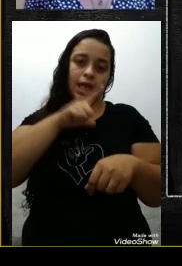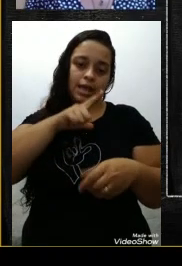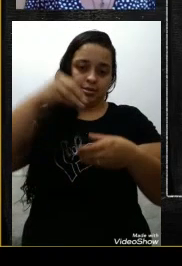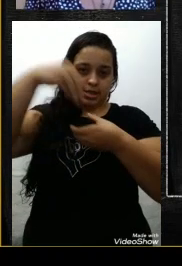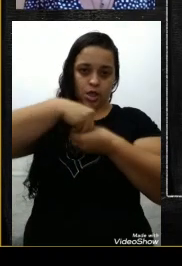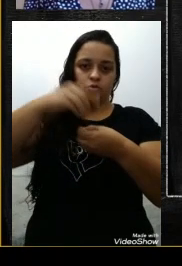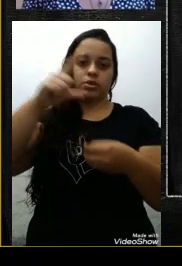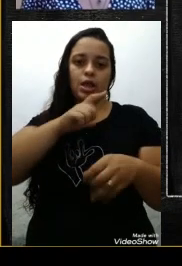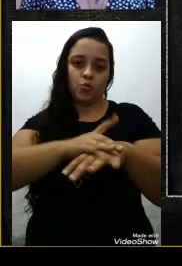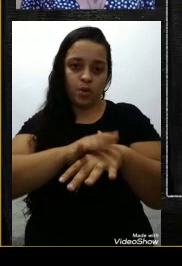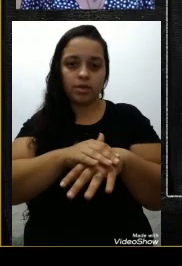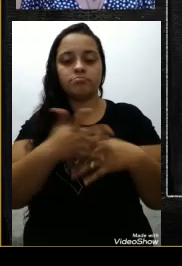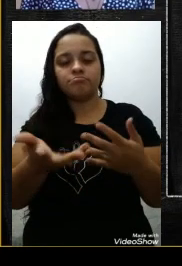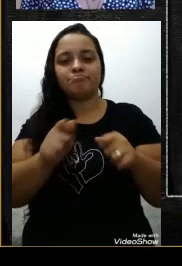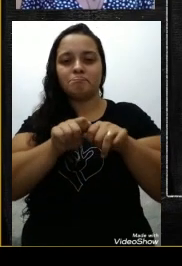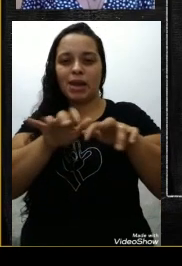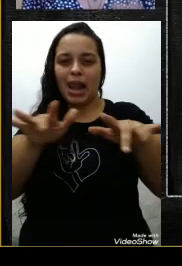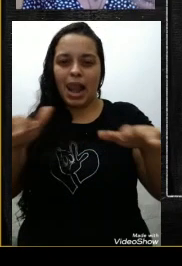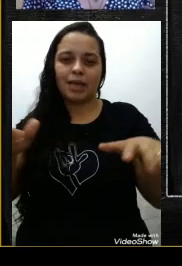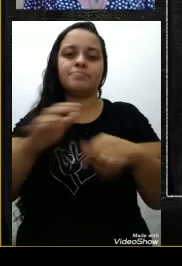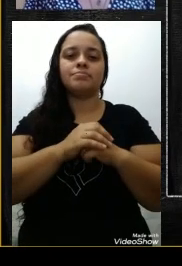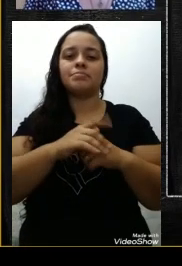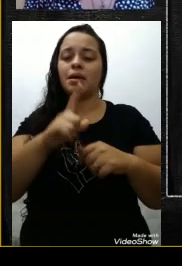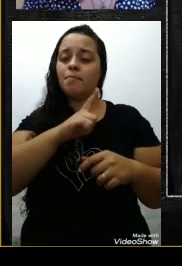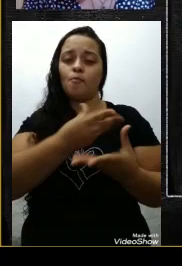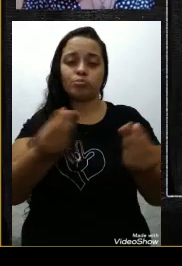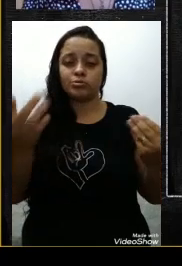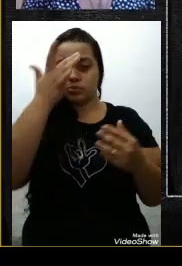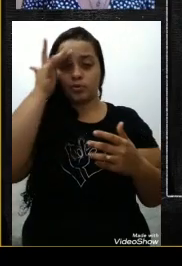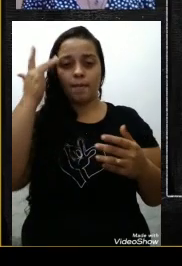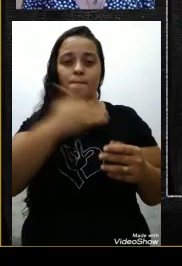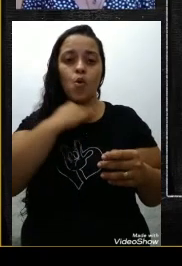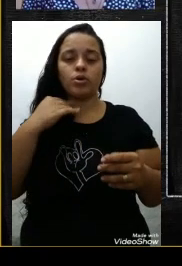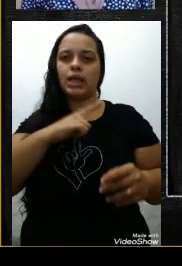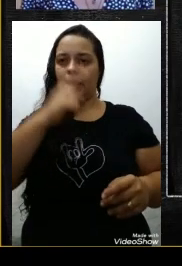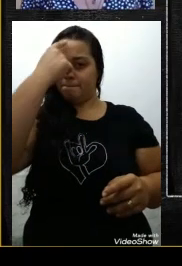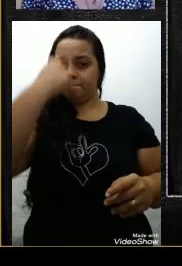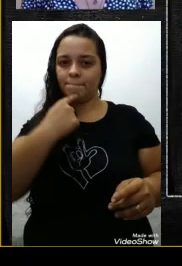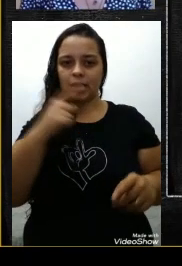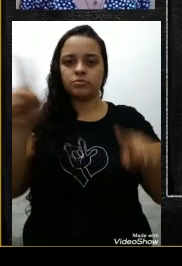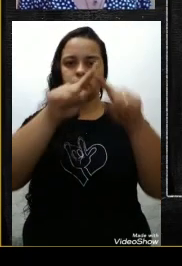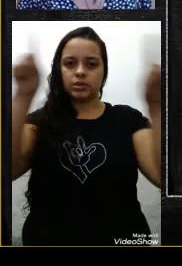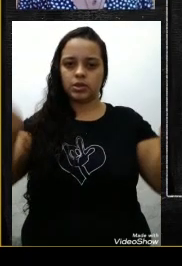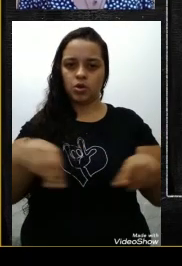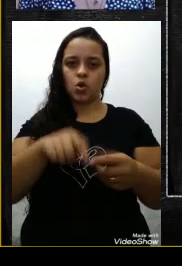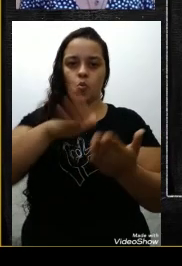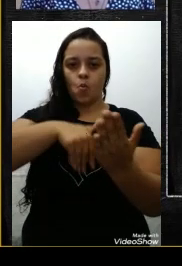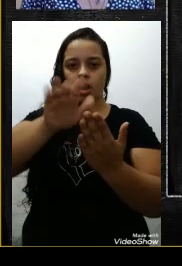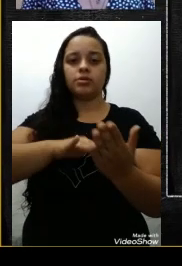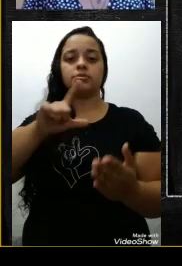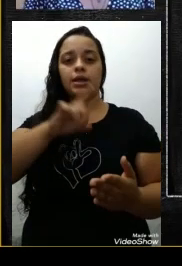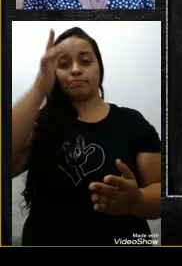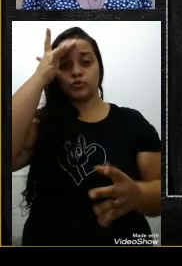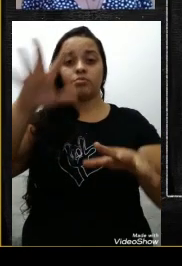pulga, principalmente, e ela trouxe altíssimos índices de mortalidade. A gente tem uma imagem mostrando